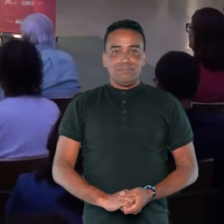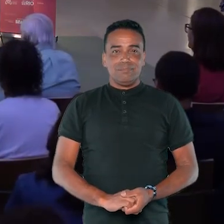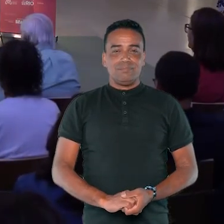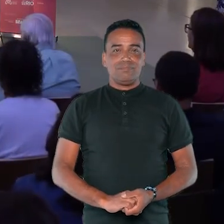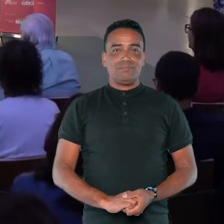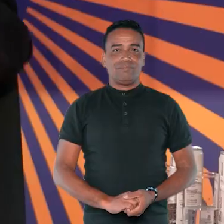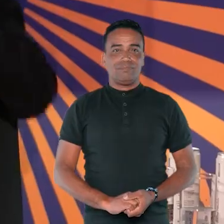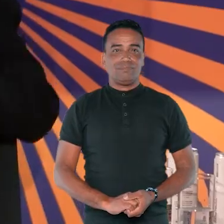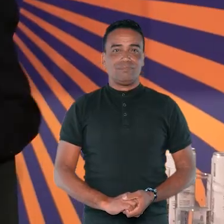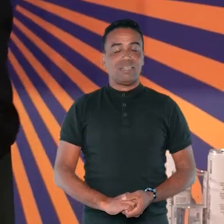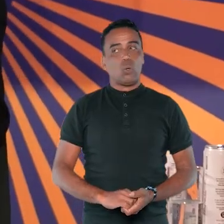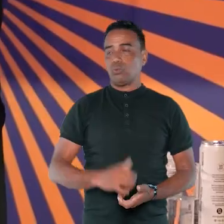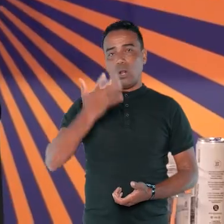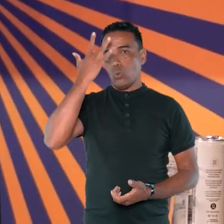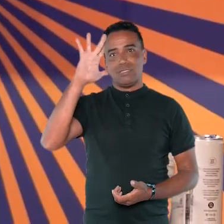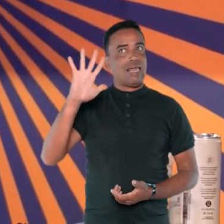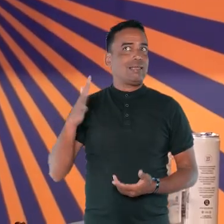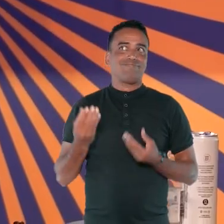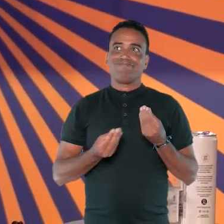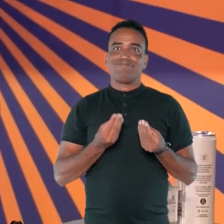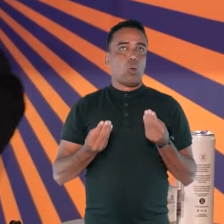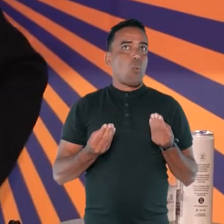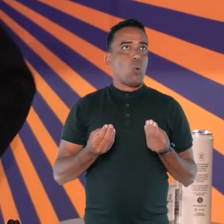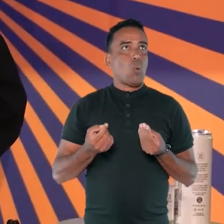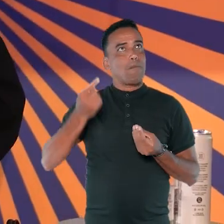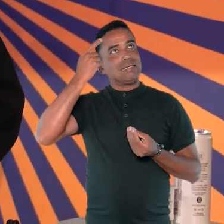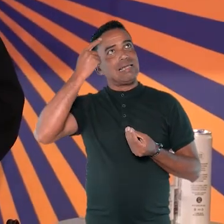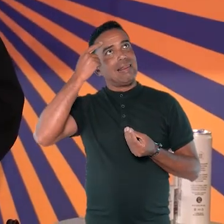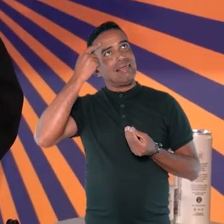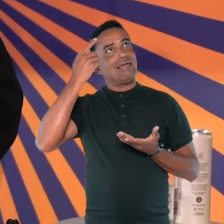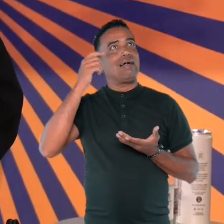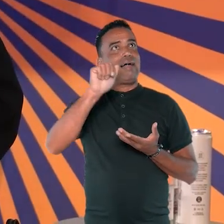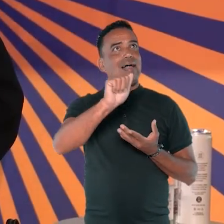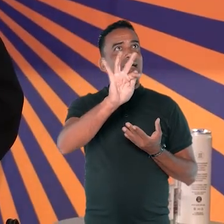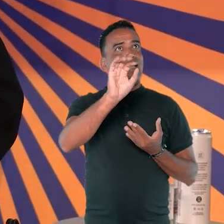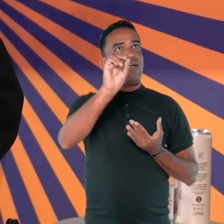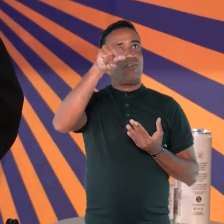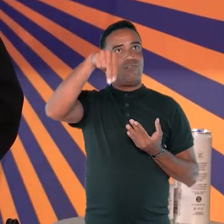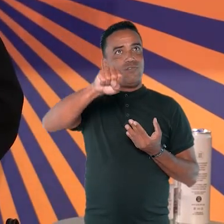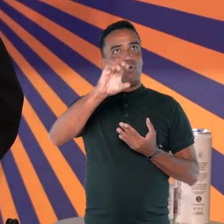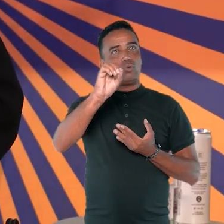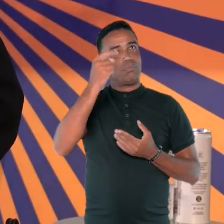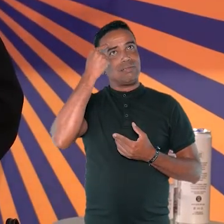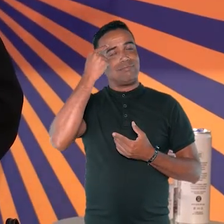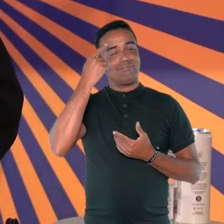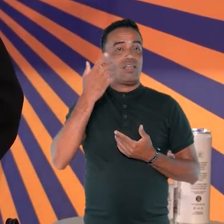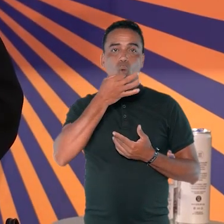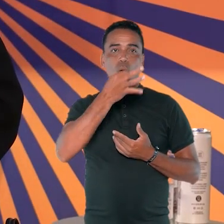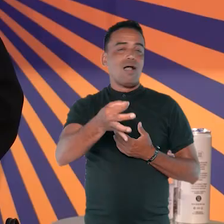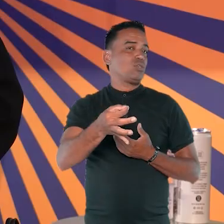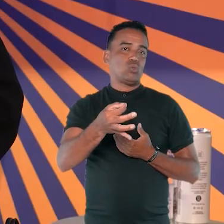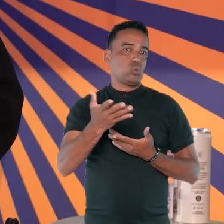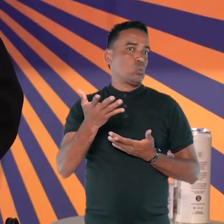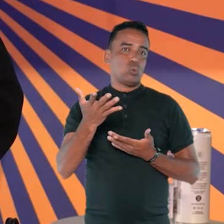Eu não sei dizer como é que ele pensaria tudo isso, mas eu acho que ele era o poeta do